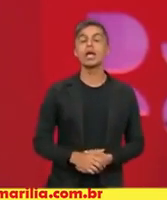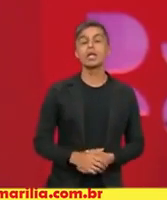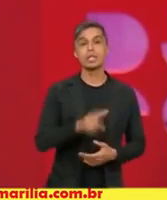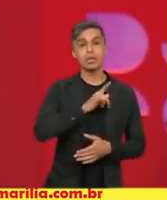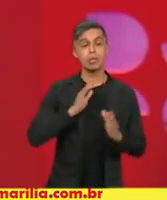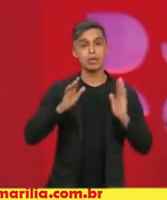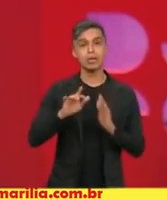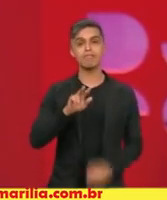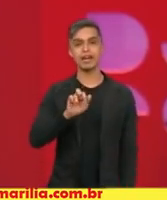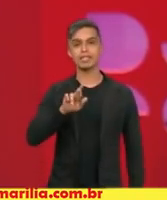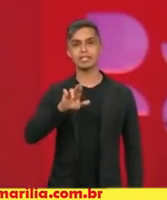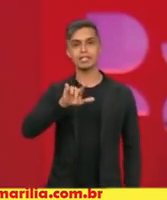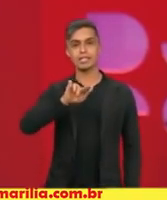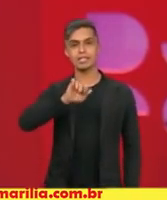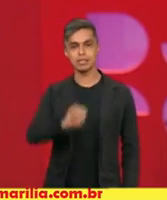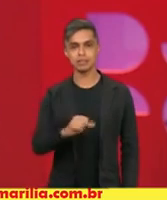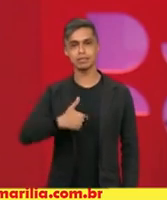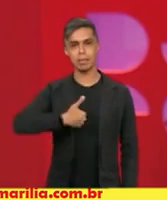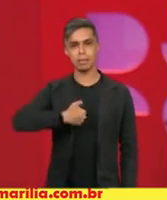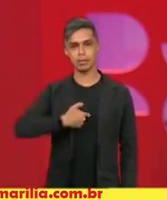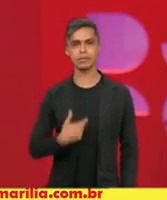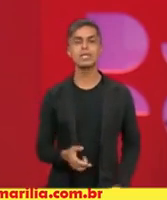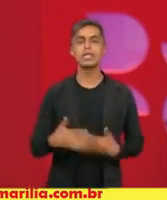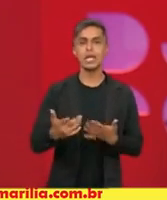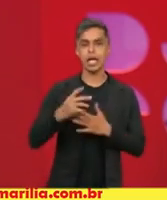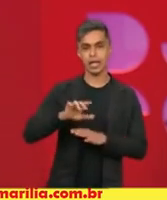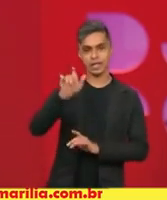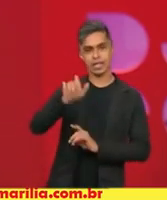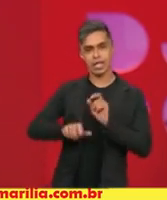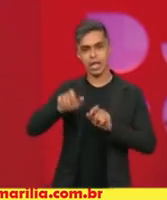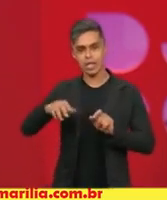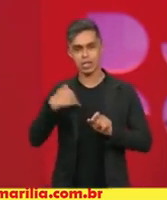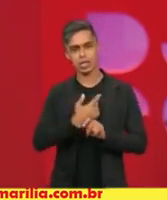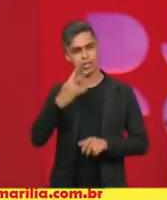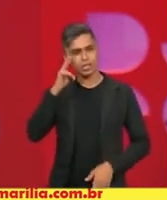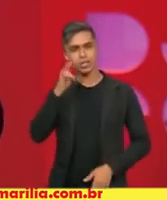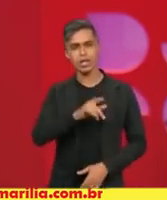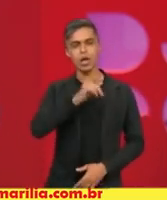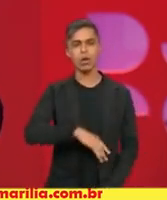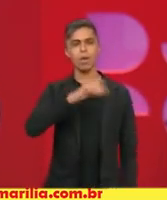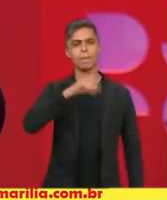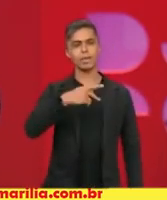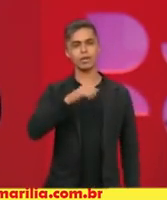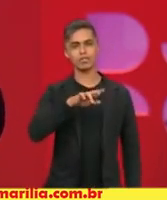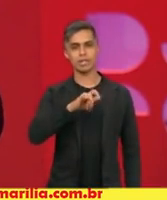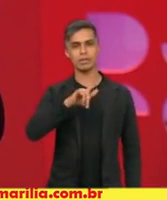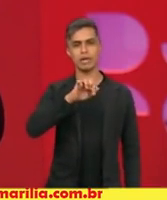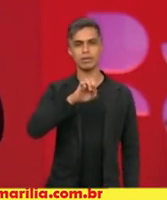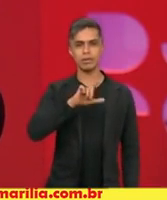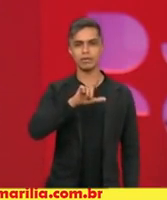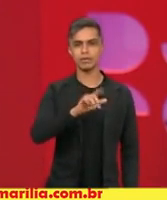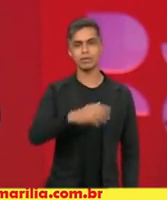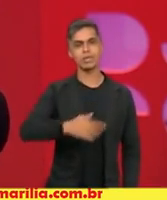a coisa muito focada, o Cristóvão Colombo, então as navegações, é o Pedro Álvares Cabral, a gente tem o grande jornalista da época,